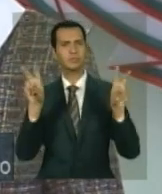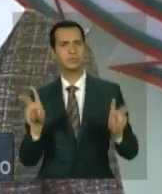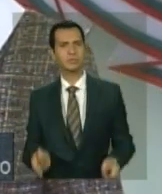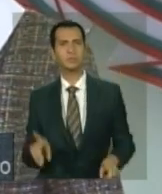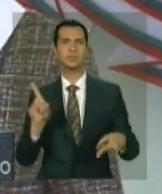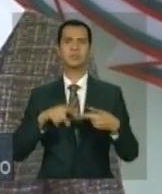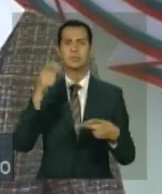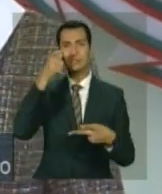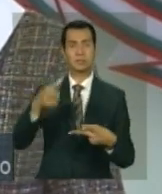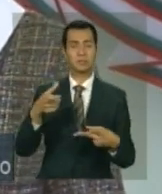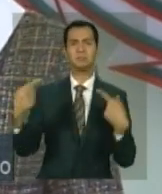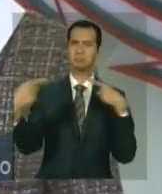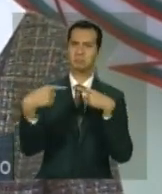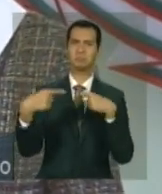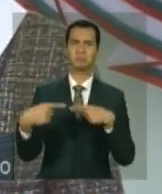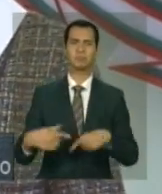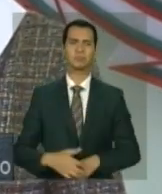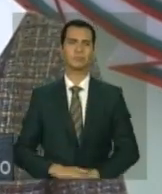interesses comuns.